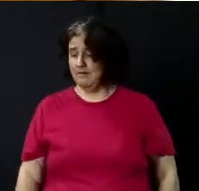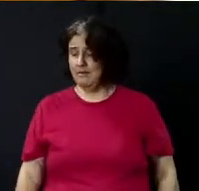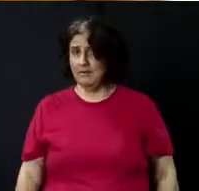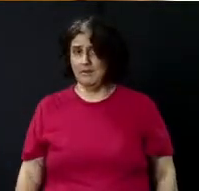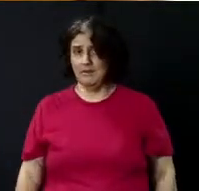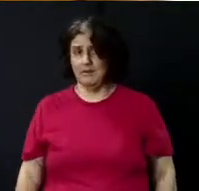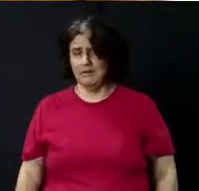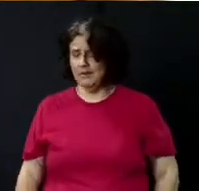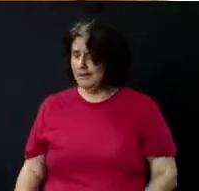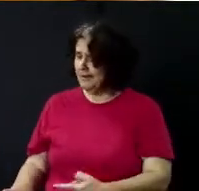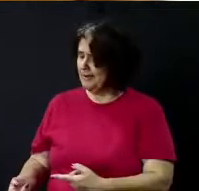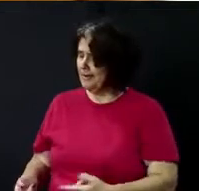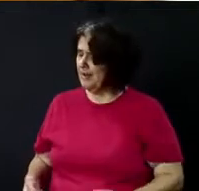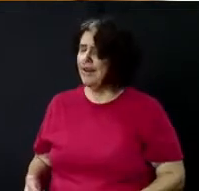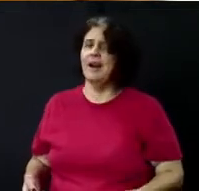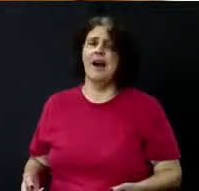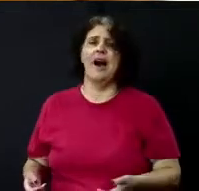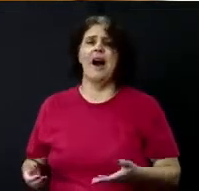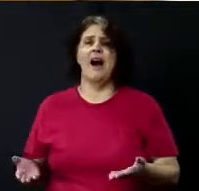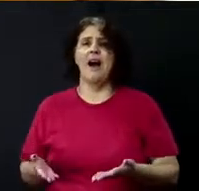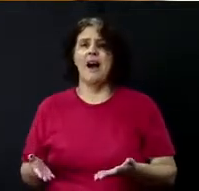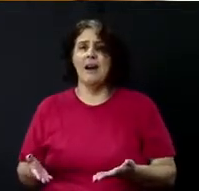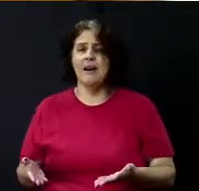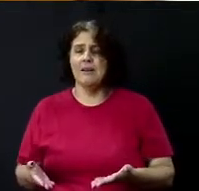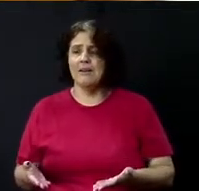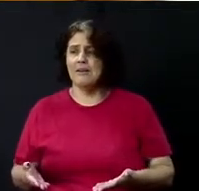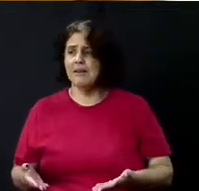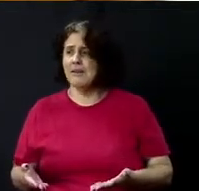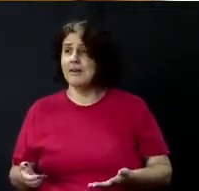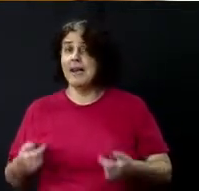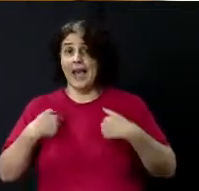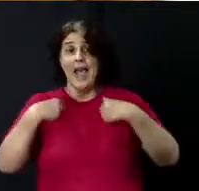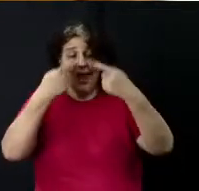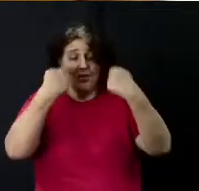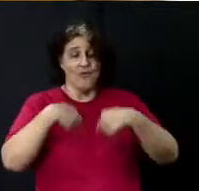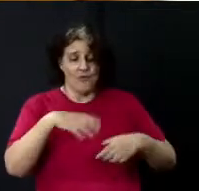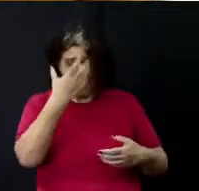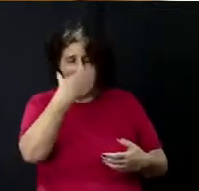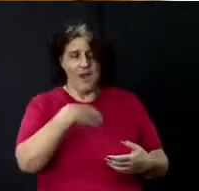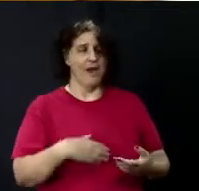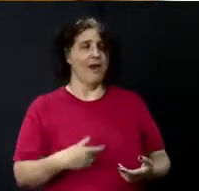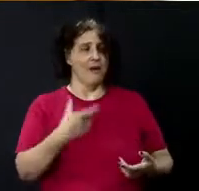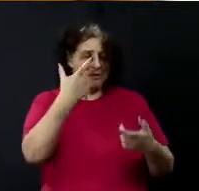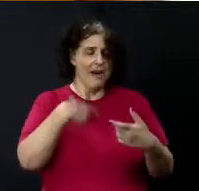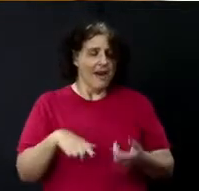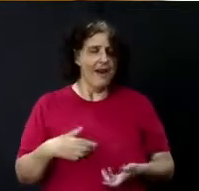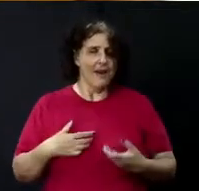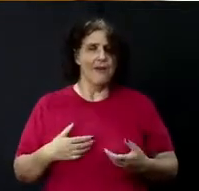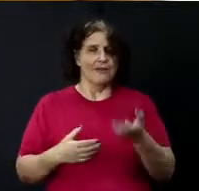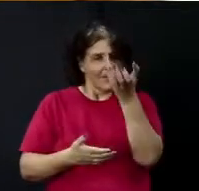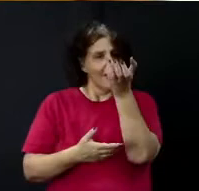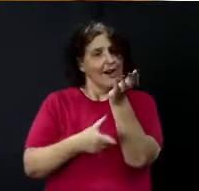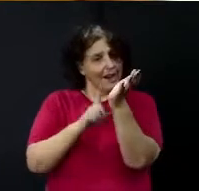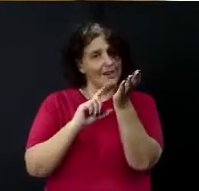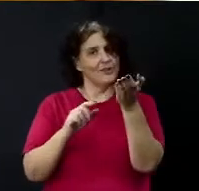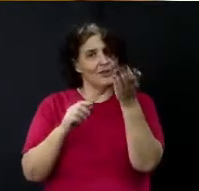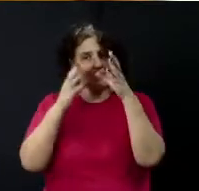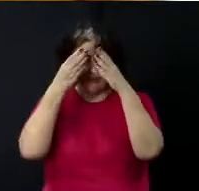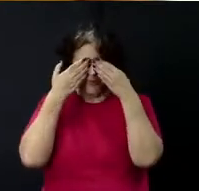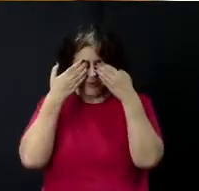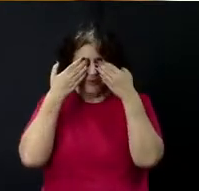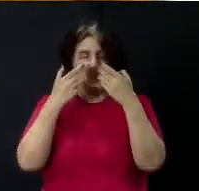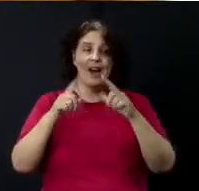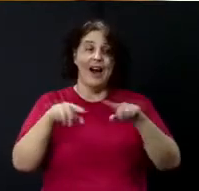pergunta: como te foram abertos os olhos? Primeira resposta de alguém que teve os olhos abertos